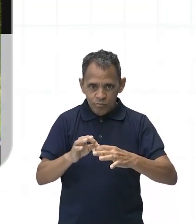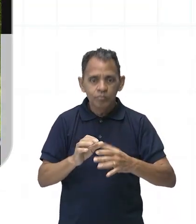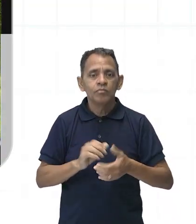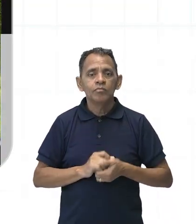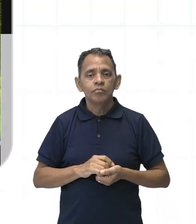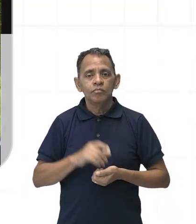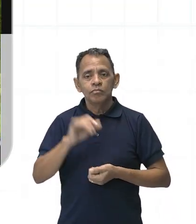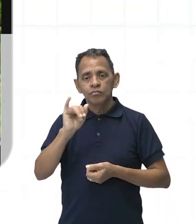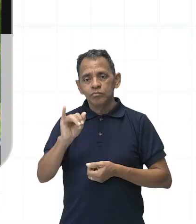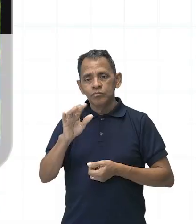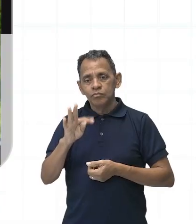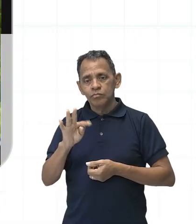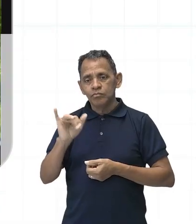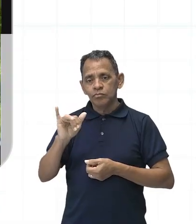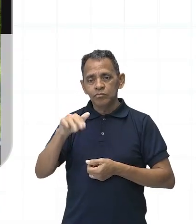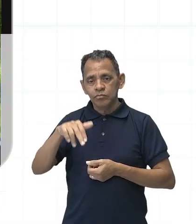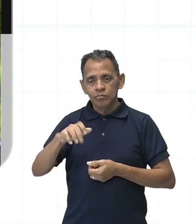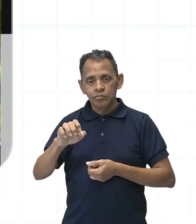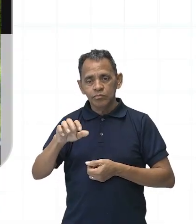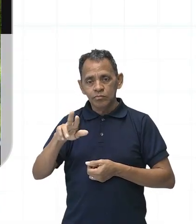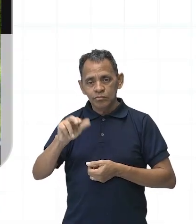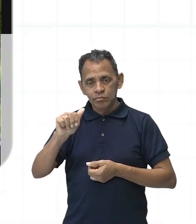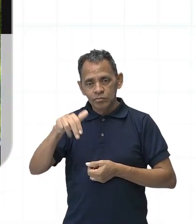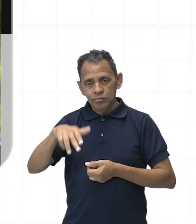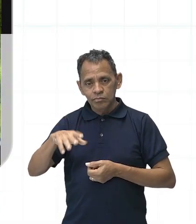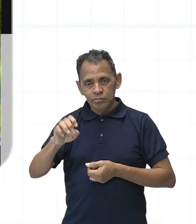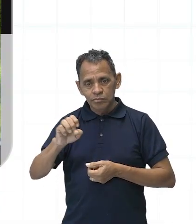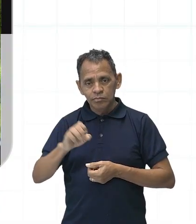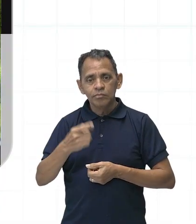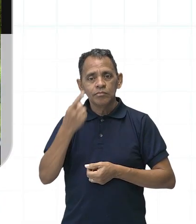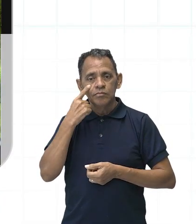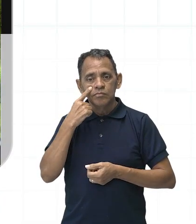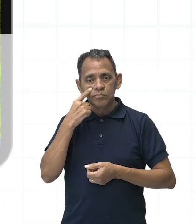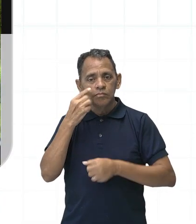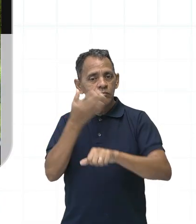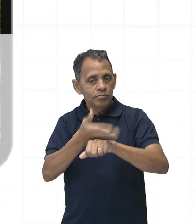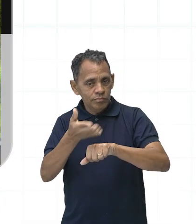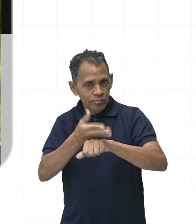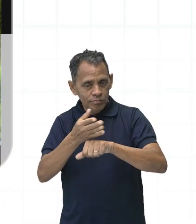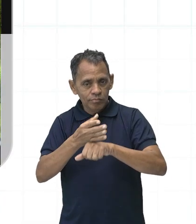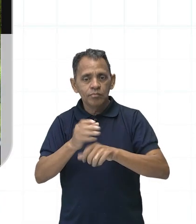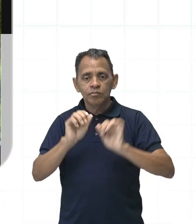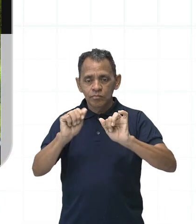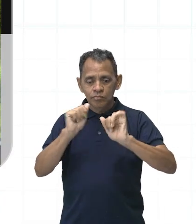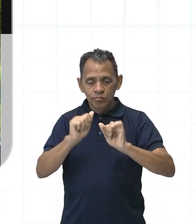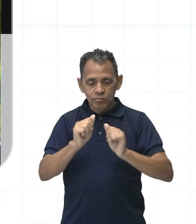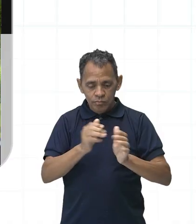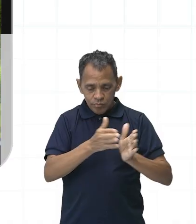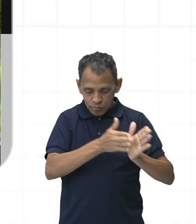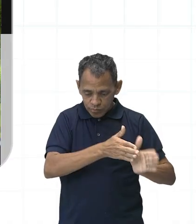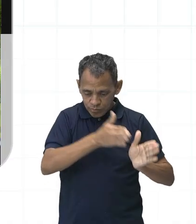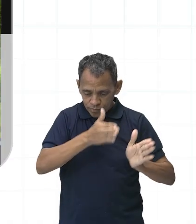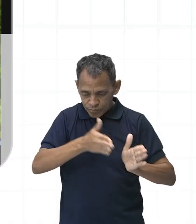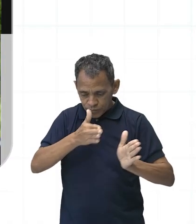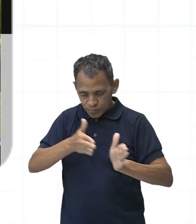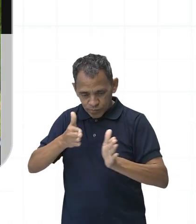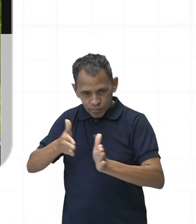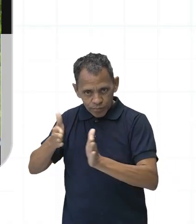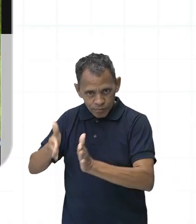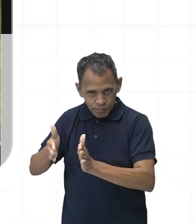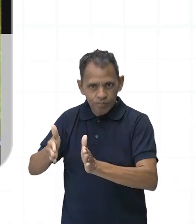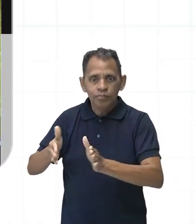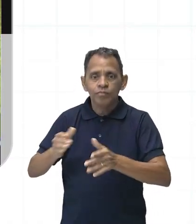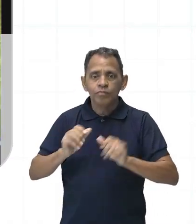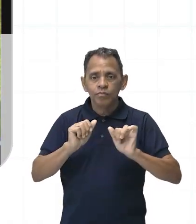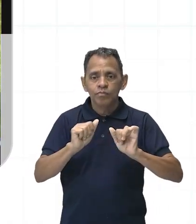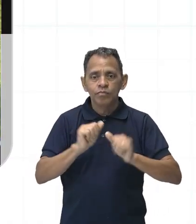né? De uma certa forma, a gente observa que pode estar sendo praticado aí uma rotação, que pode